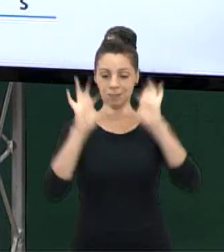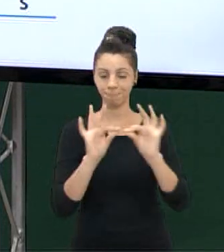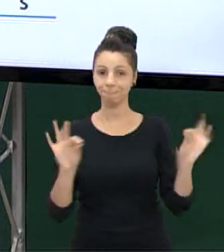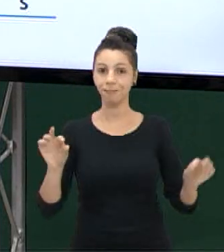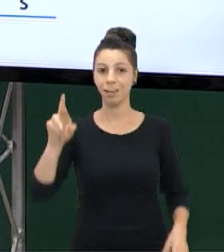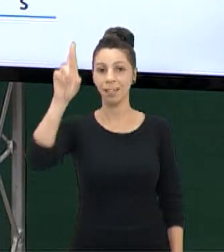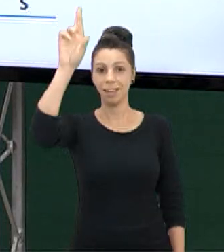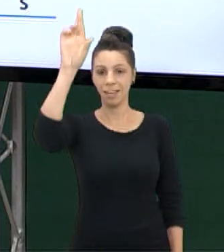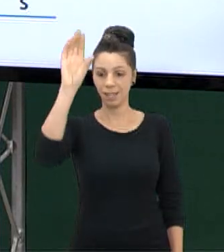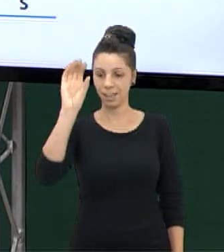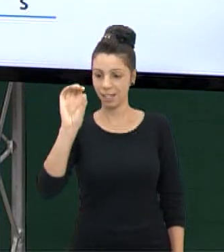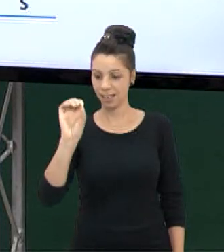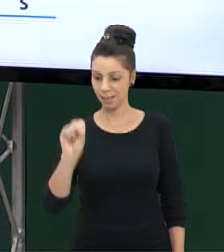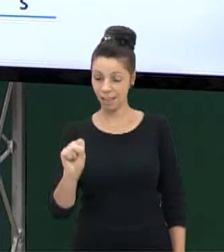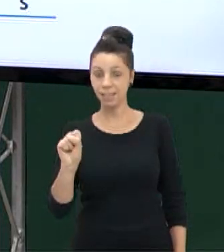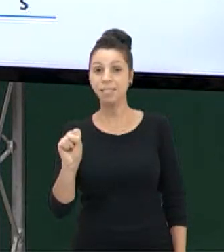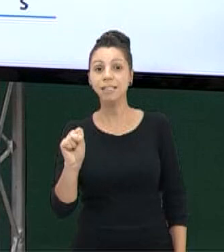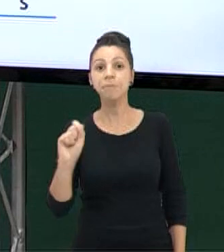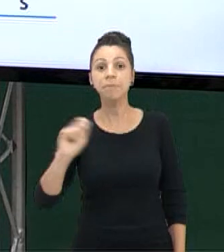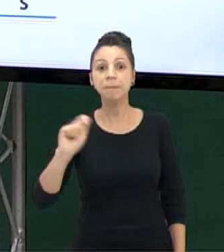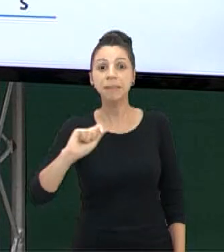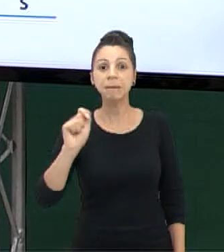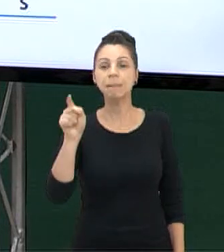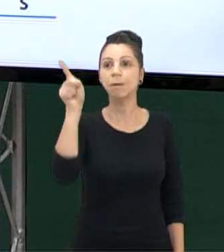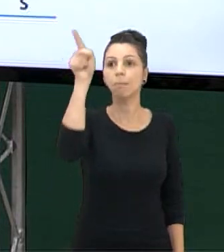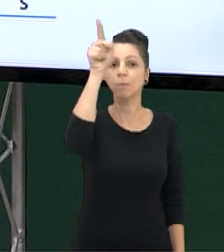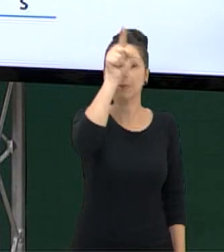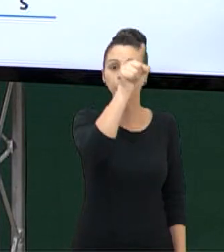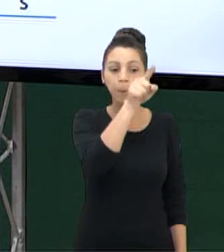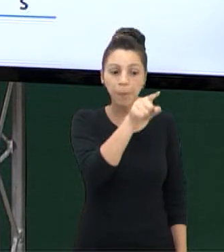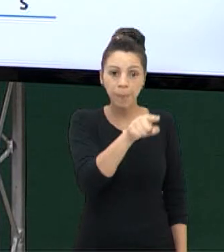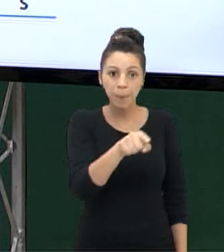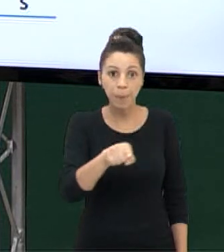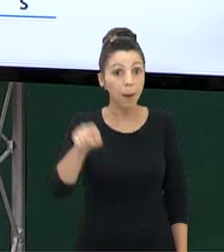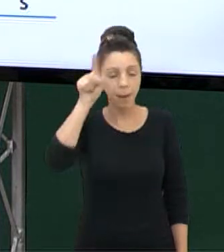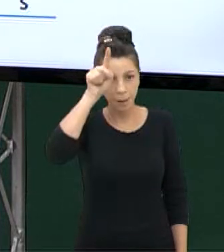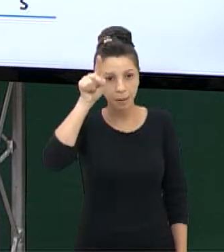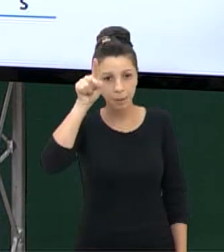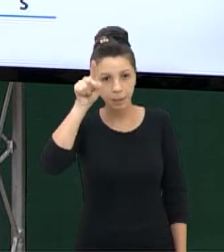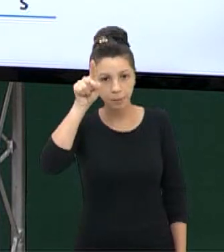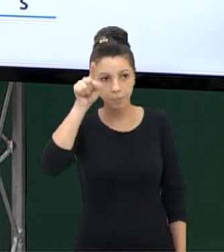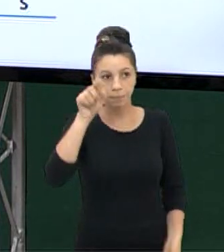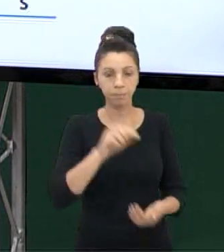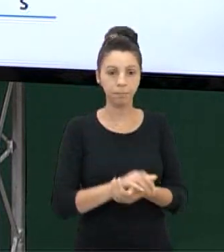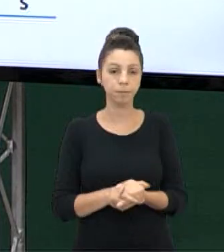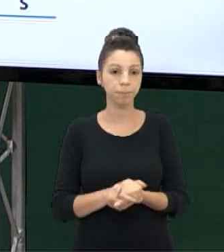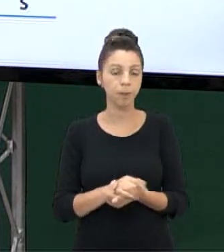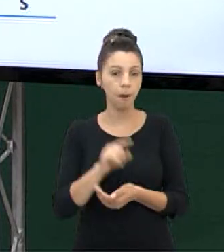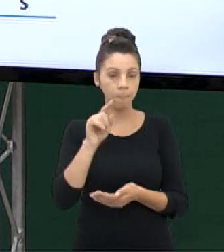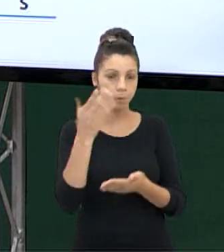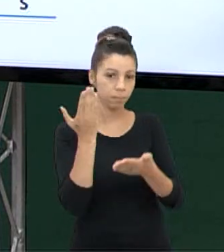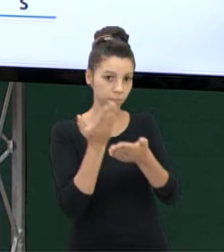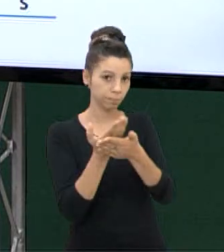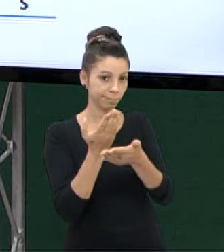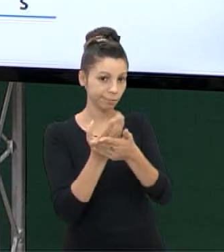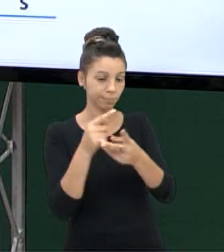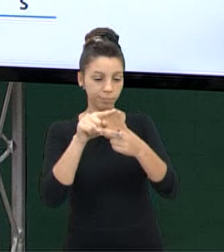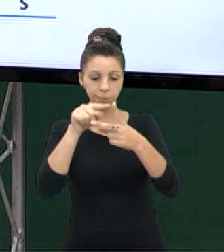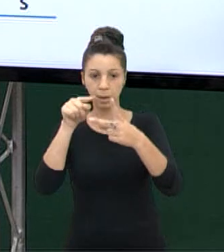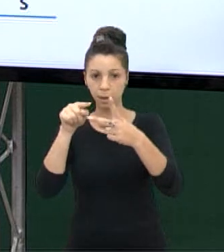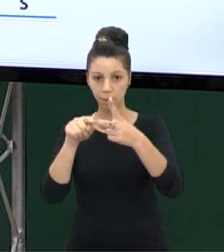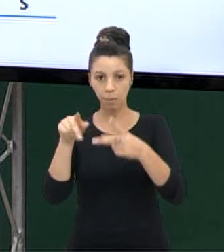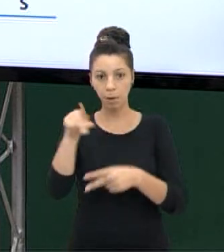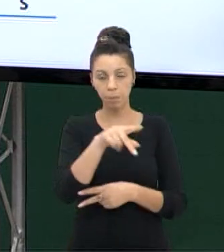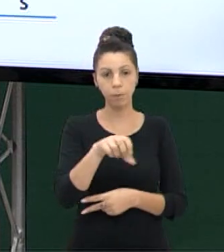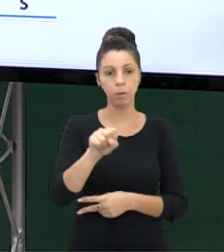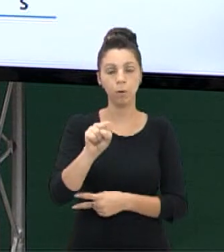ainda. Sabia? É possível. Mas vocês viram uma aula sobre ângulos com a professora Sueli.